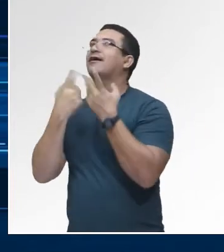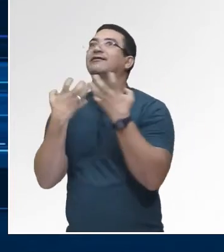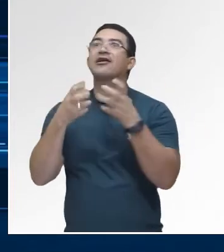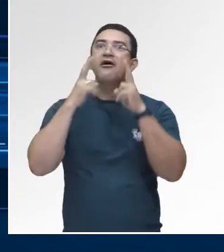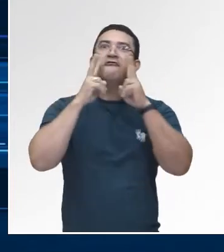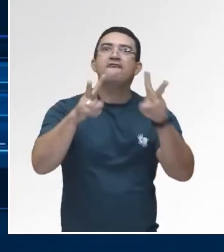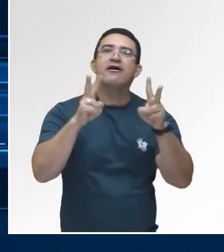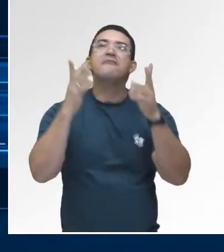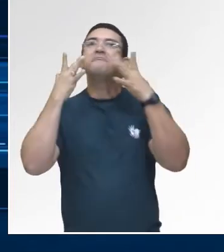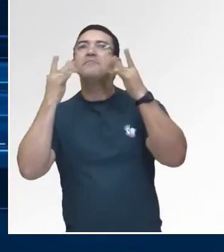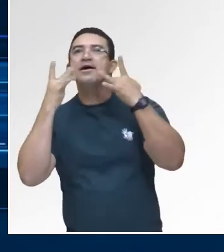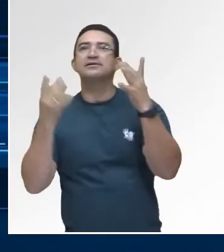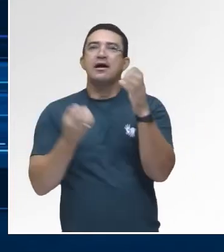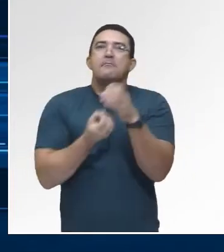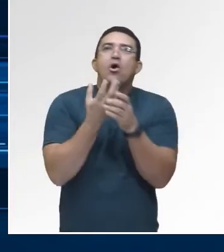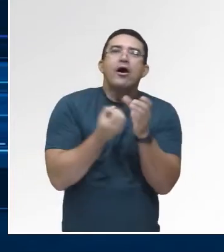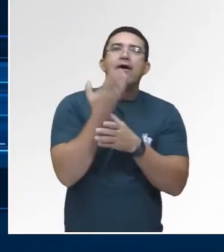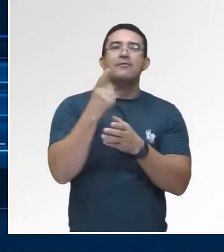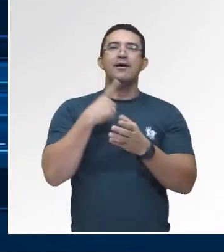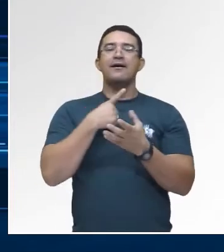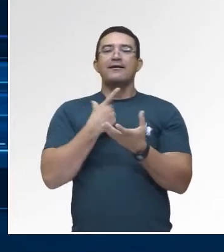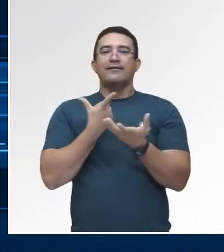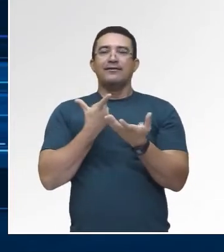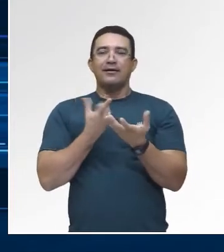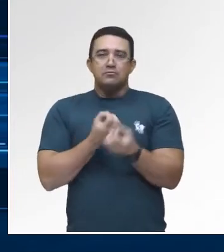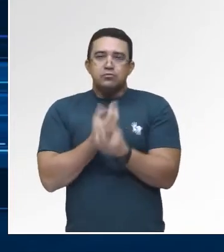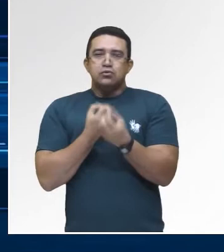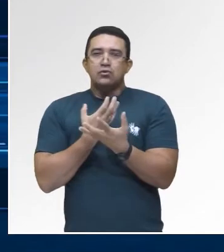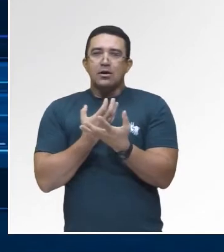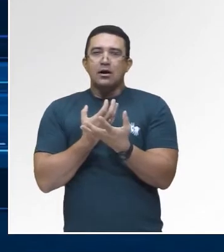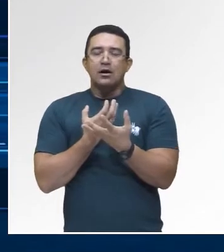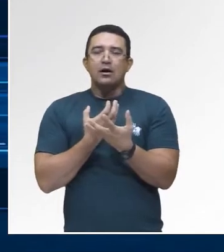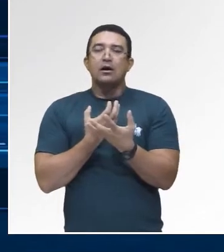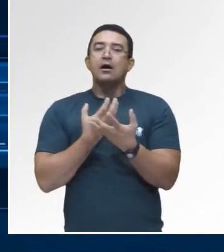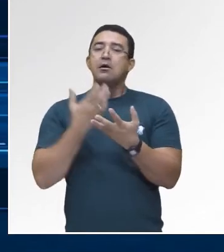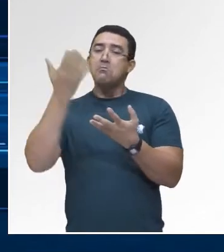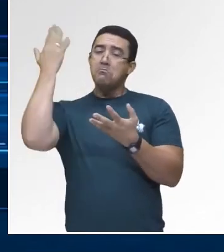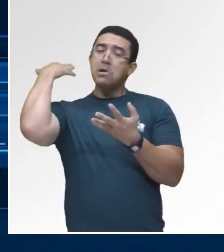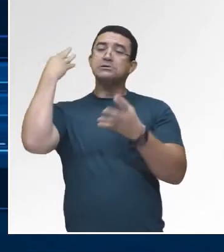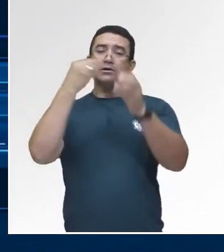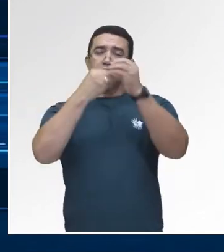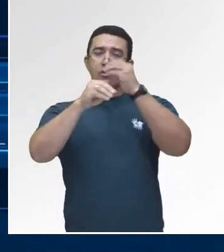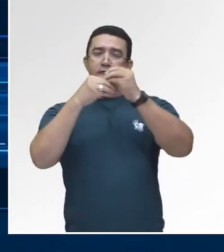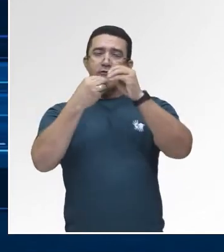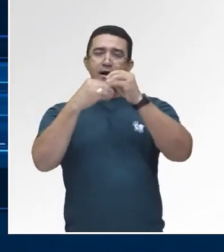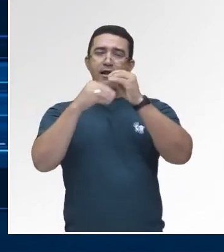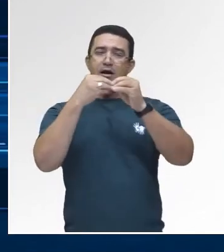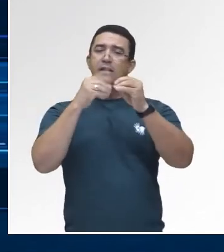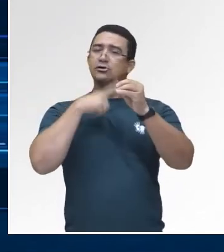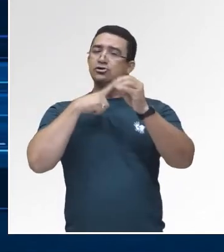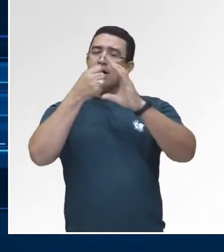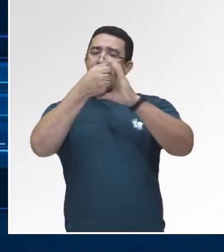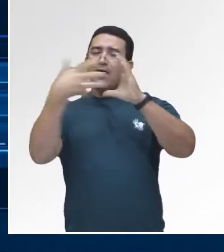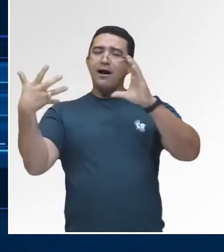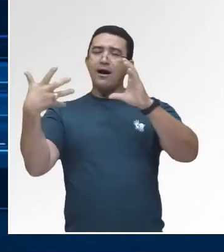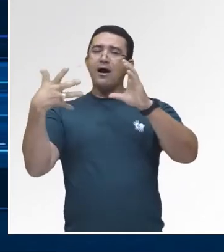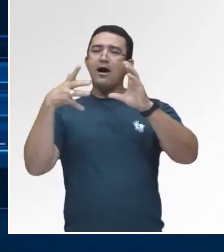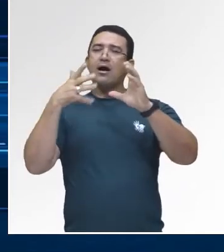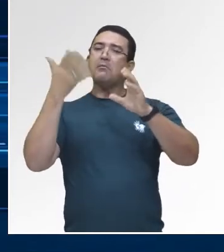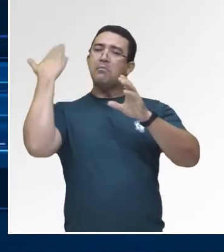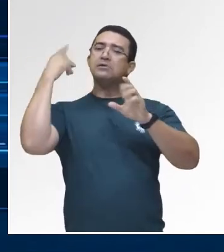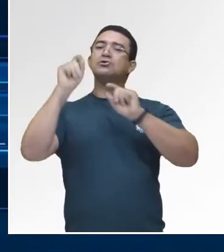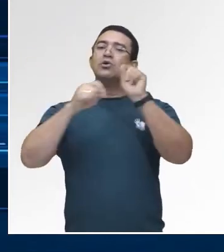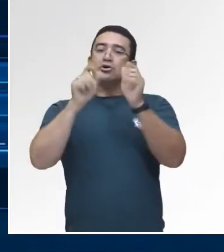hoje, ela tinha características de ser